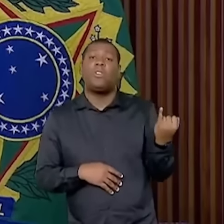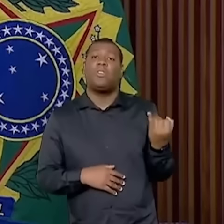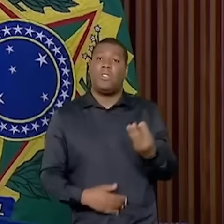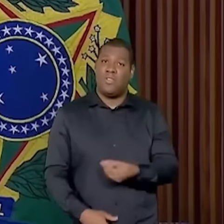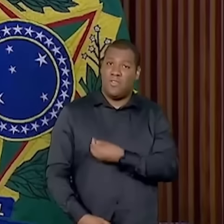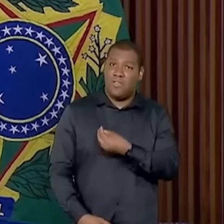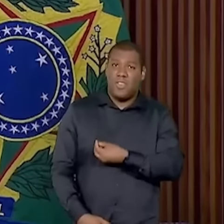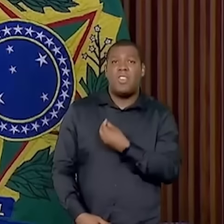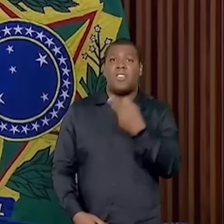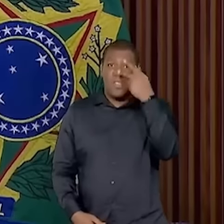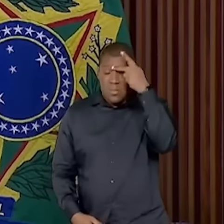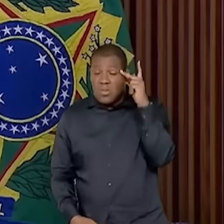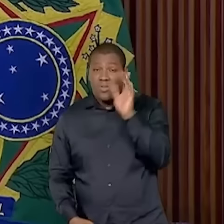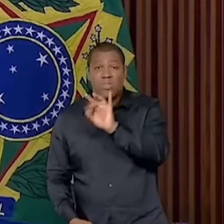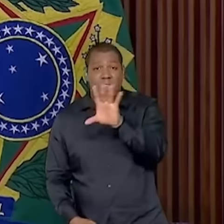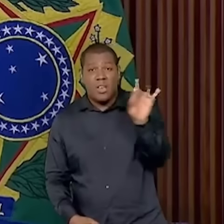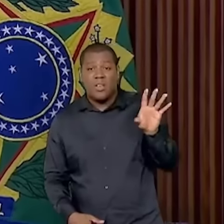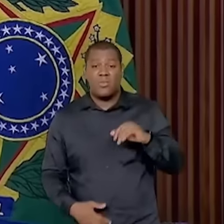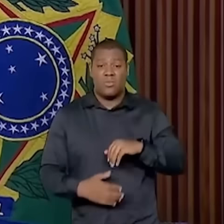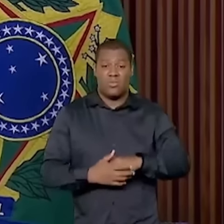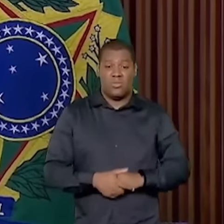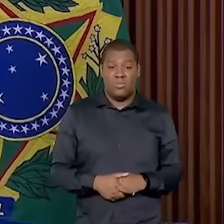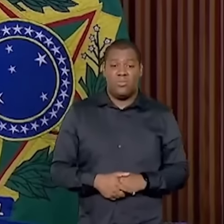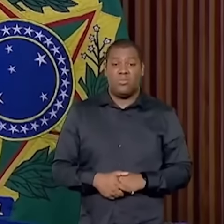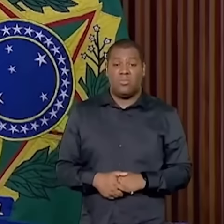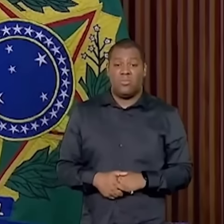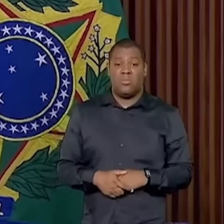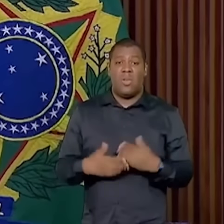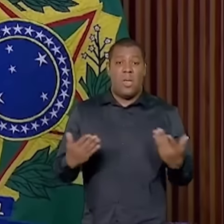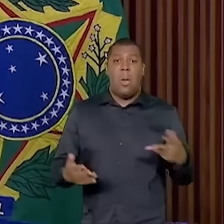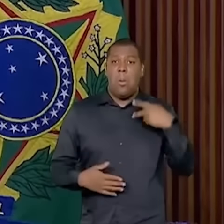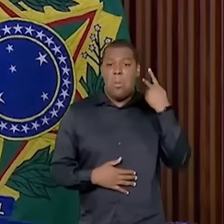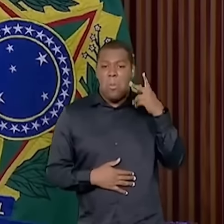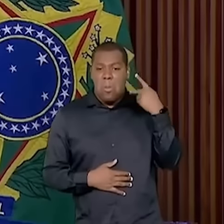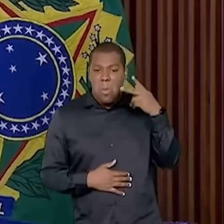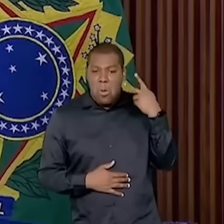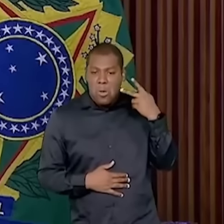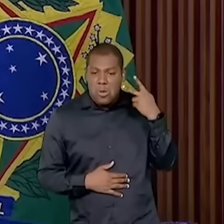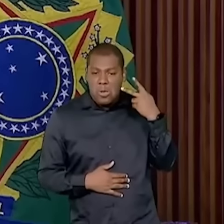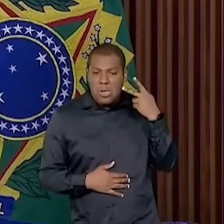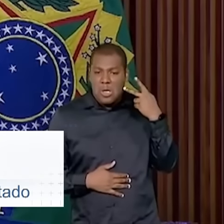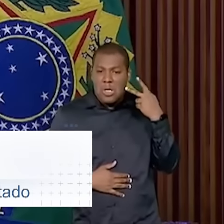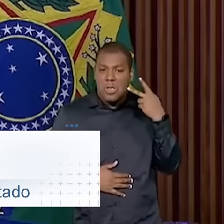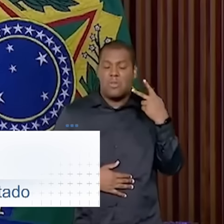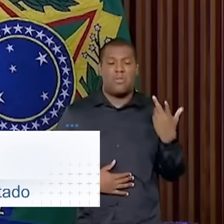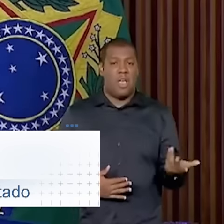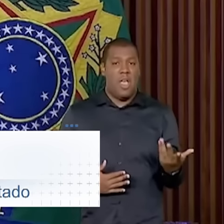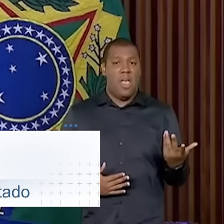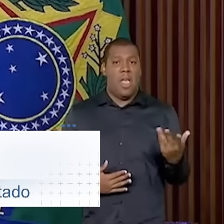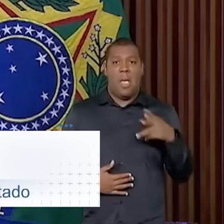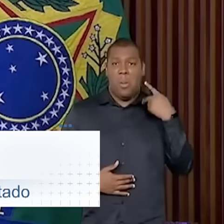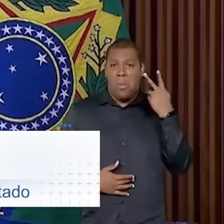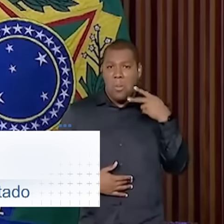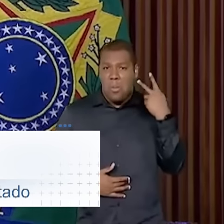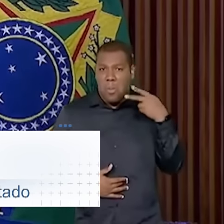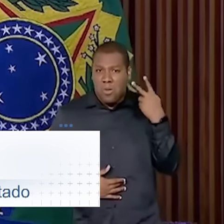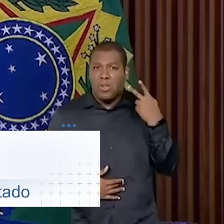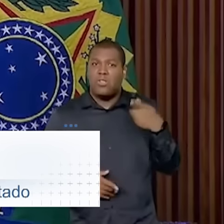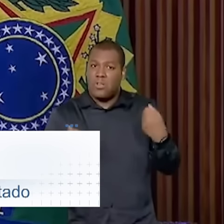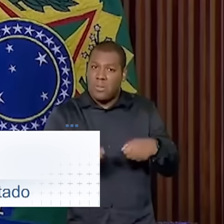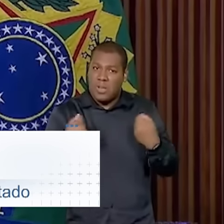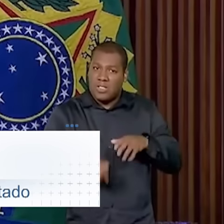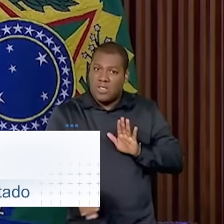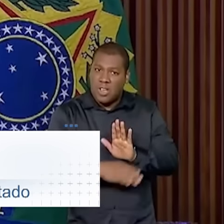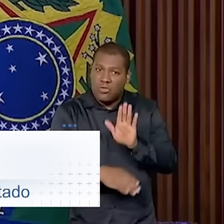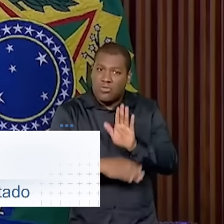não é importante para quem está na presidência ou para quem está no parlamento. A democracia é importante para as pessoas mais simples, para